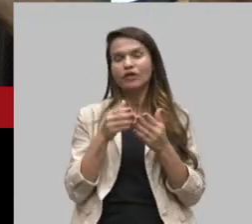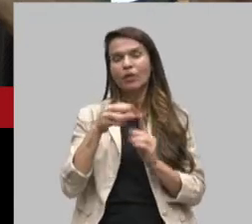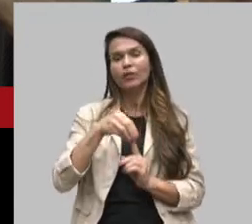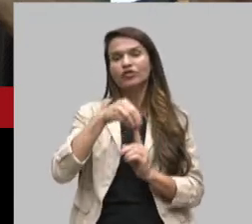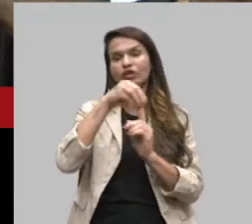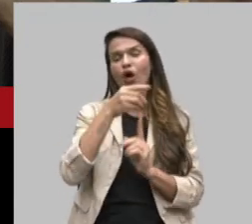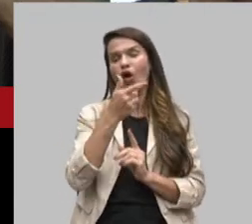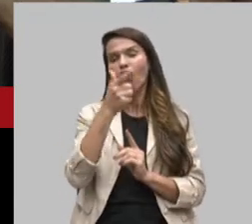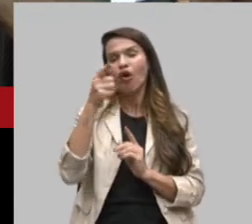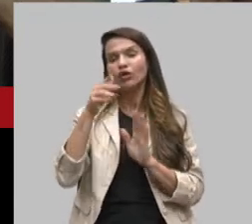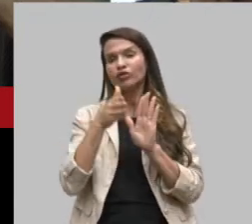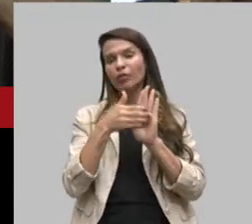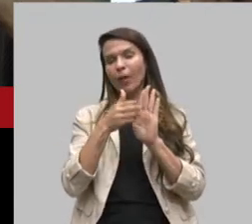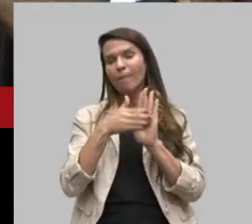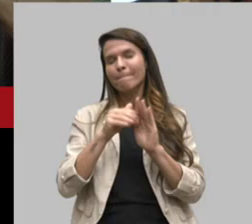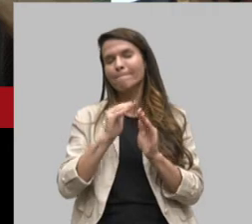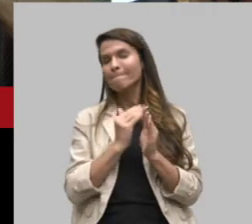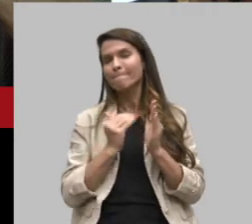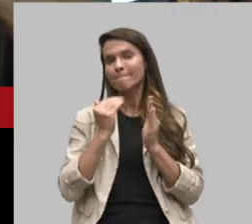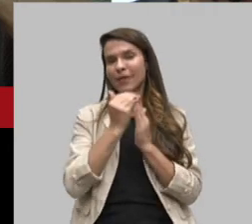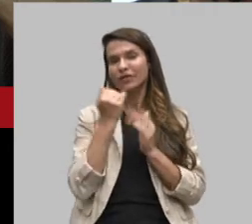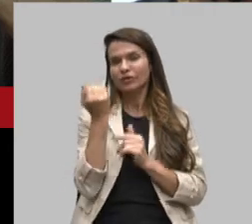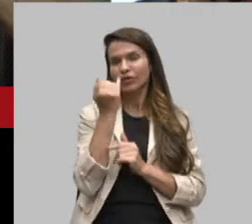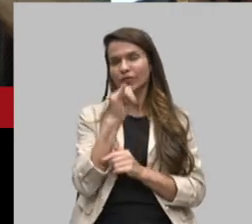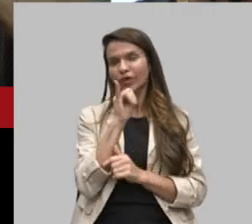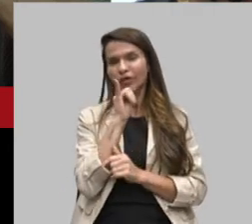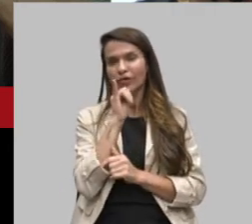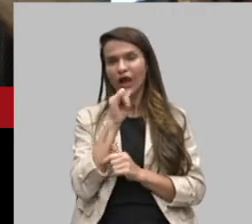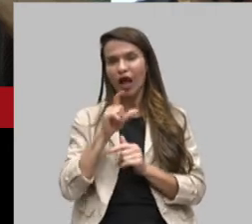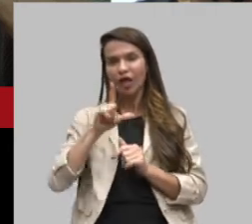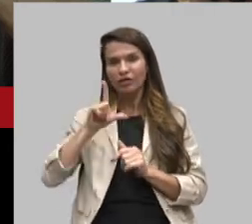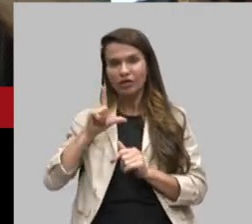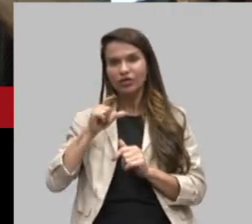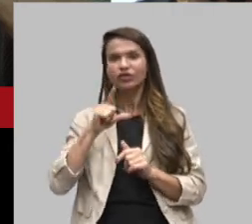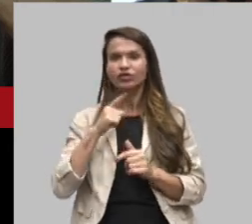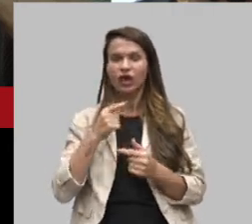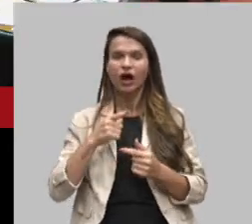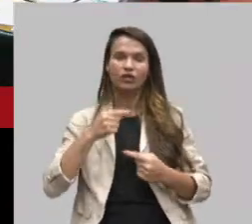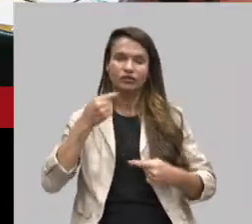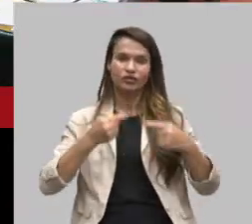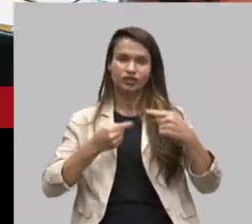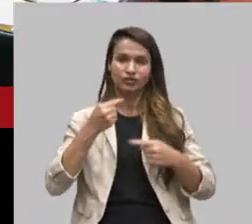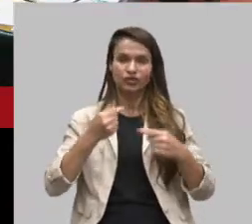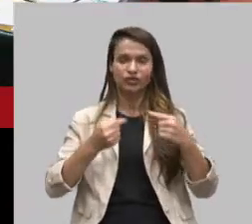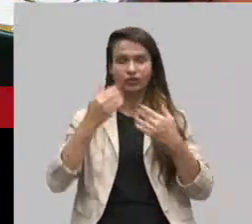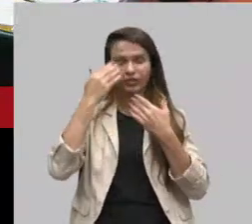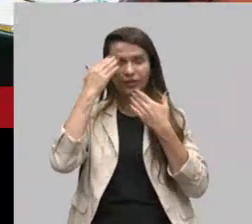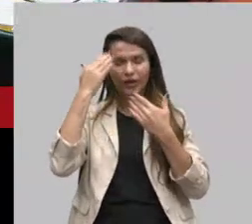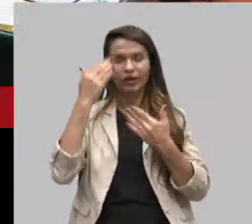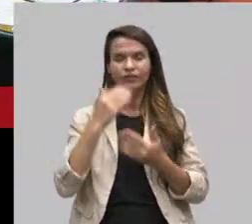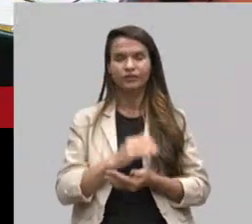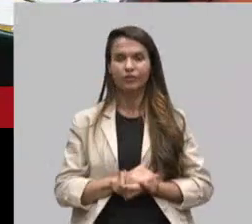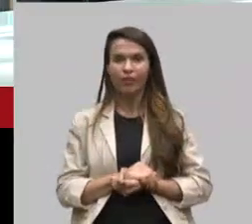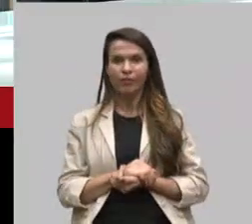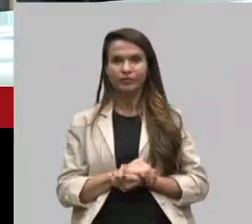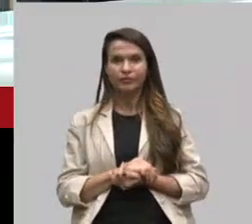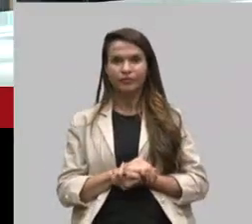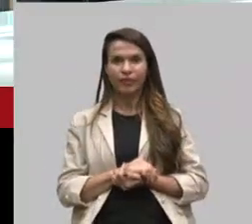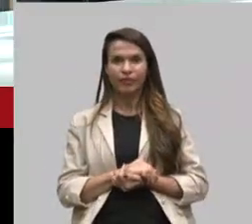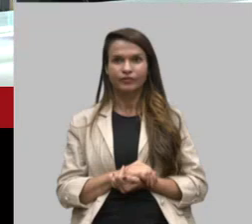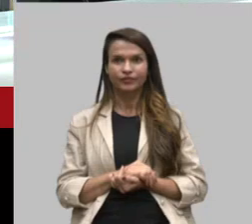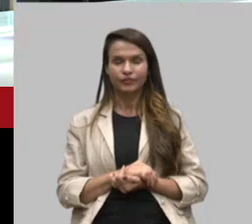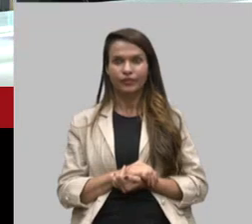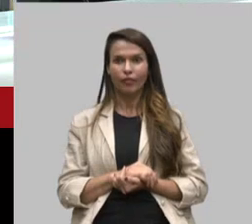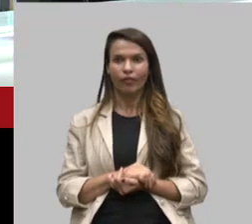propostas muito mais importantes como por exemplo a anterior que estávamos discutindo obrigado obrigado obrigado